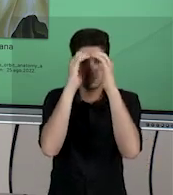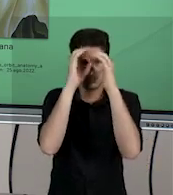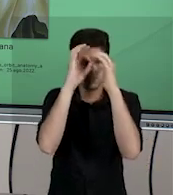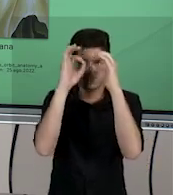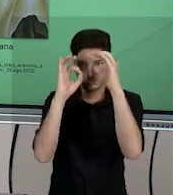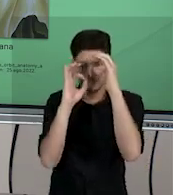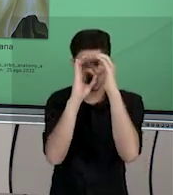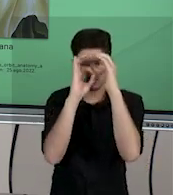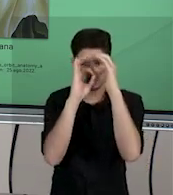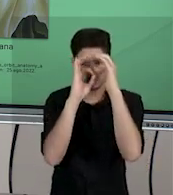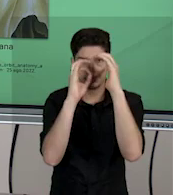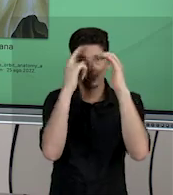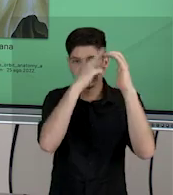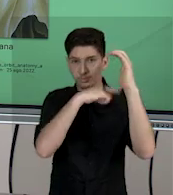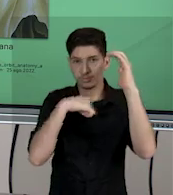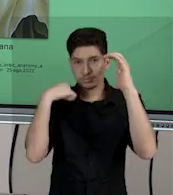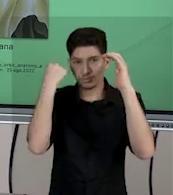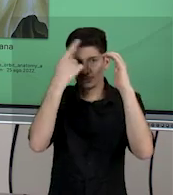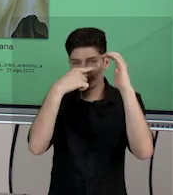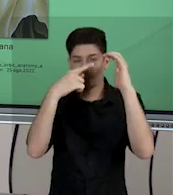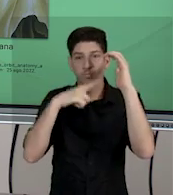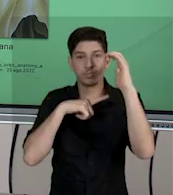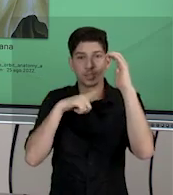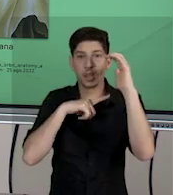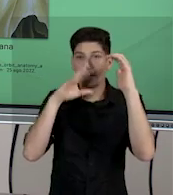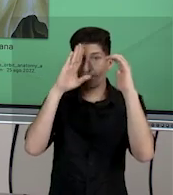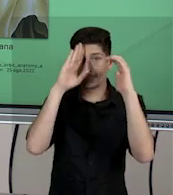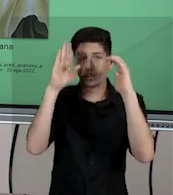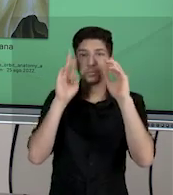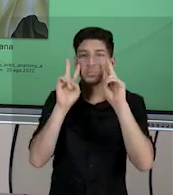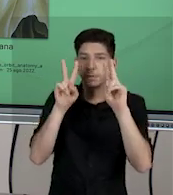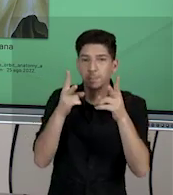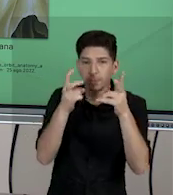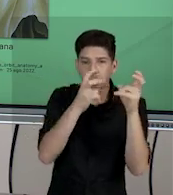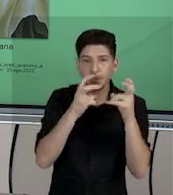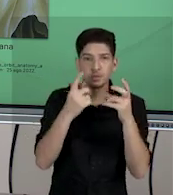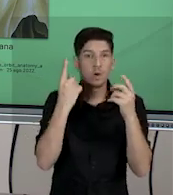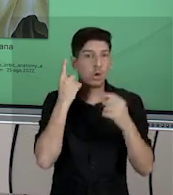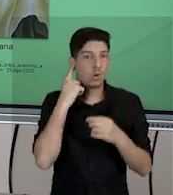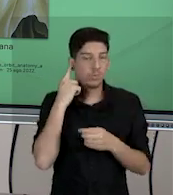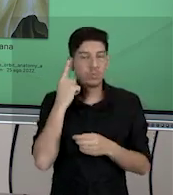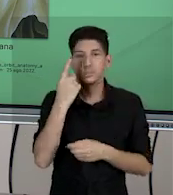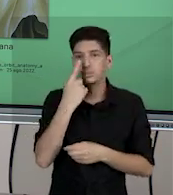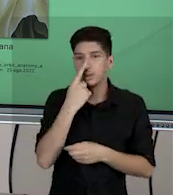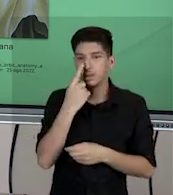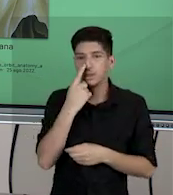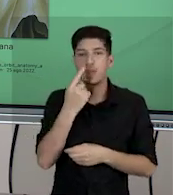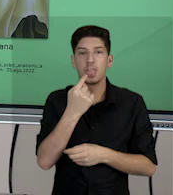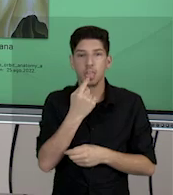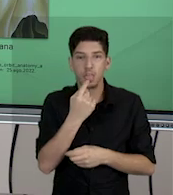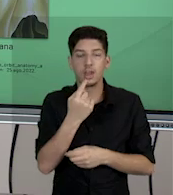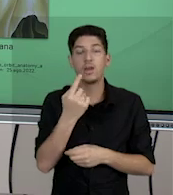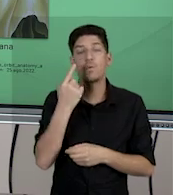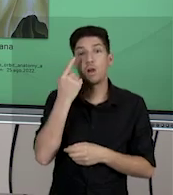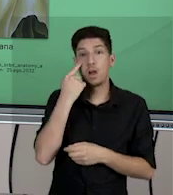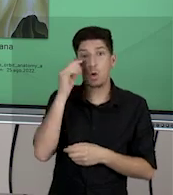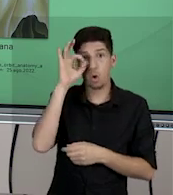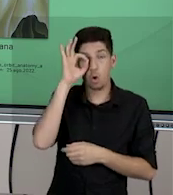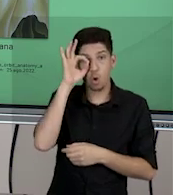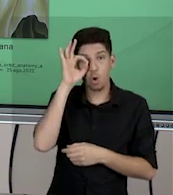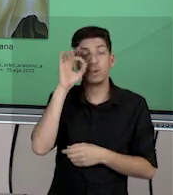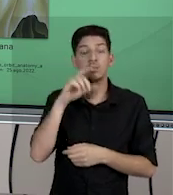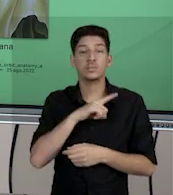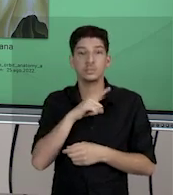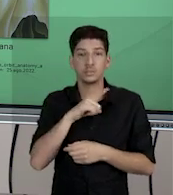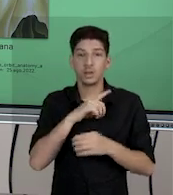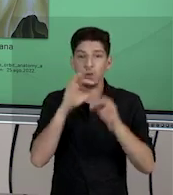da cabeça, que tem a maior parte da percepção, ouvidos, narina, língua, olhos, a gente tem os olhos contidos